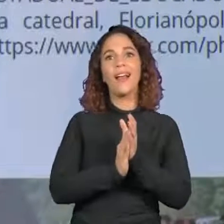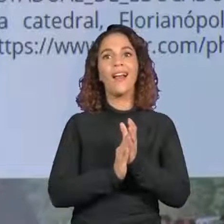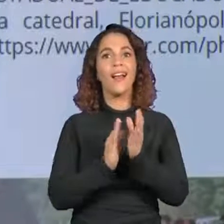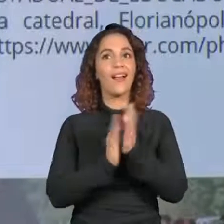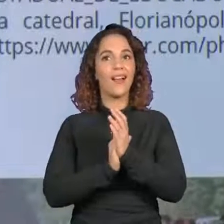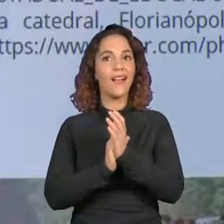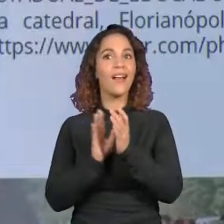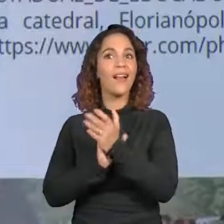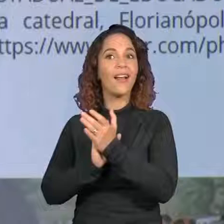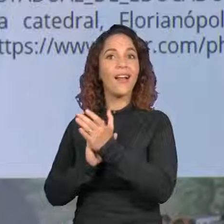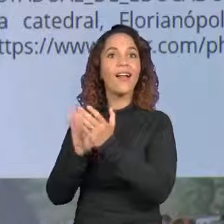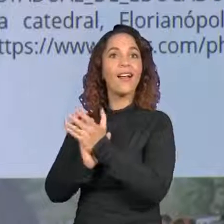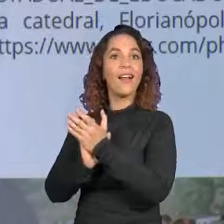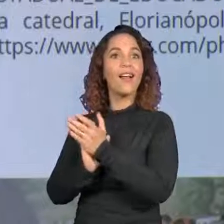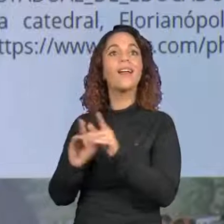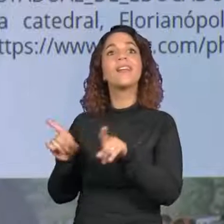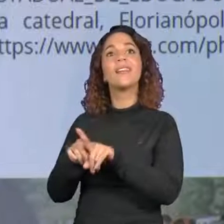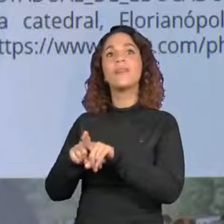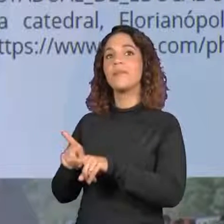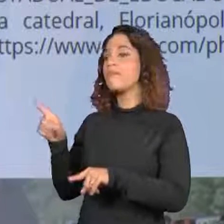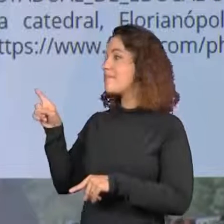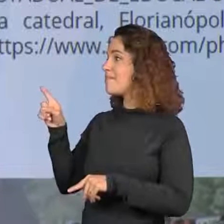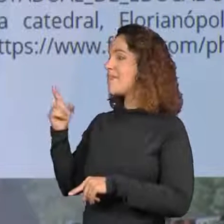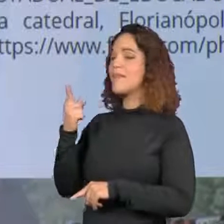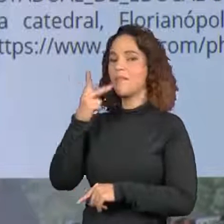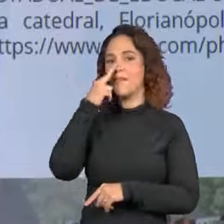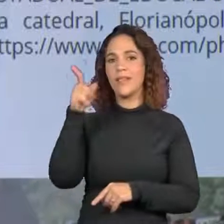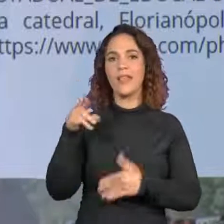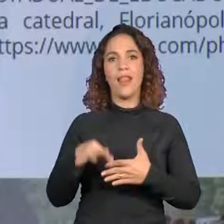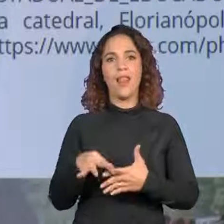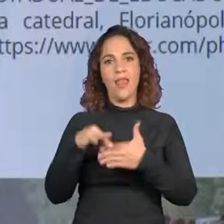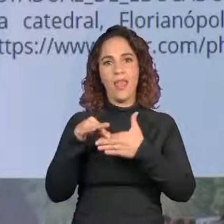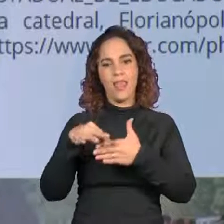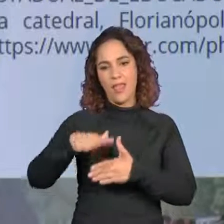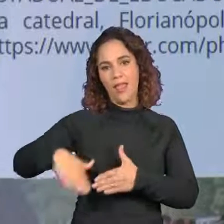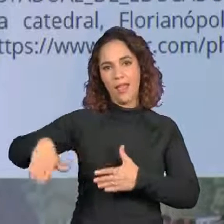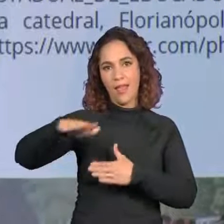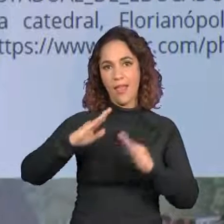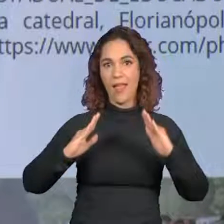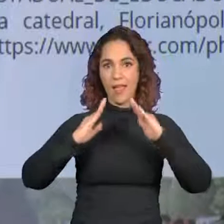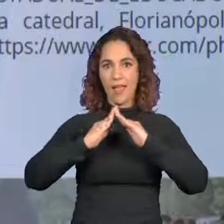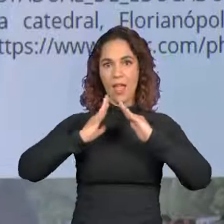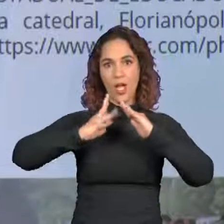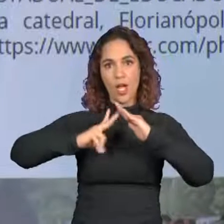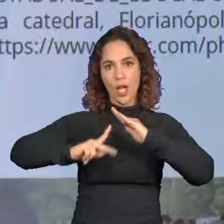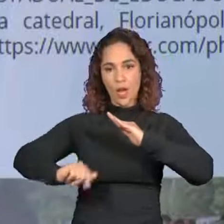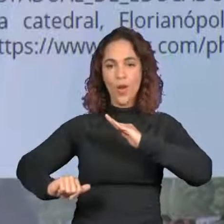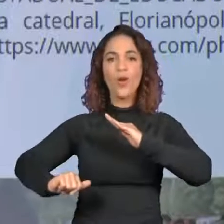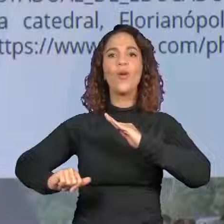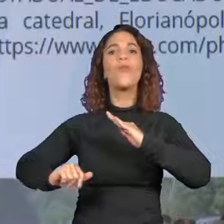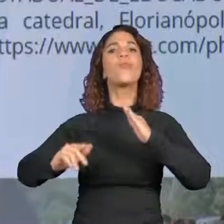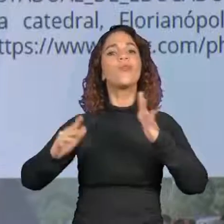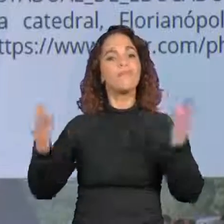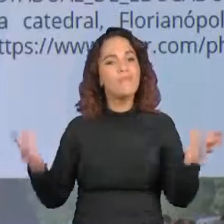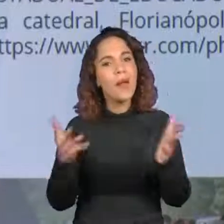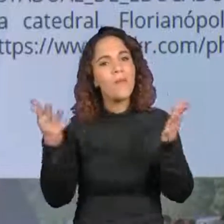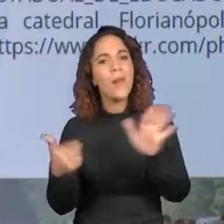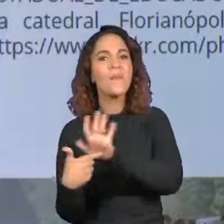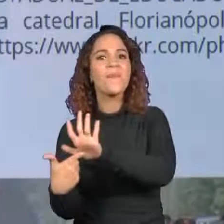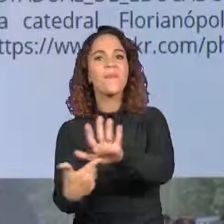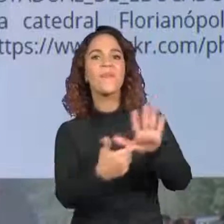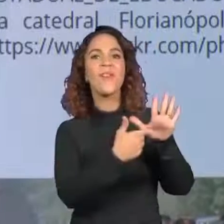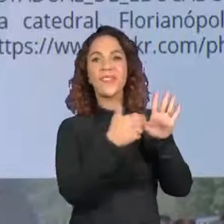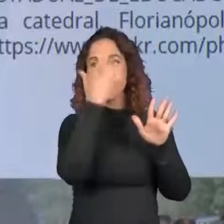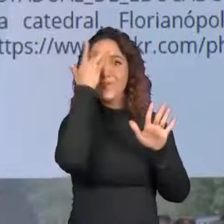No centro, nós temos uma das chefes dentro da quilombola que trabalha com os turistas essa demonstração de